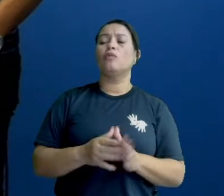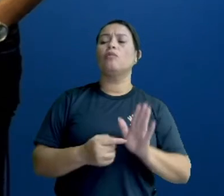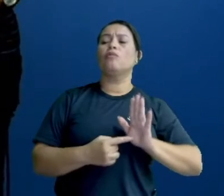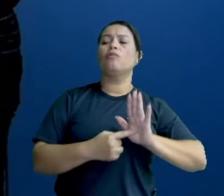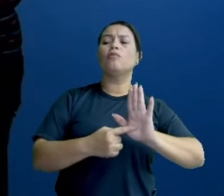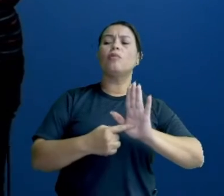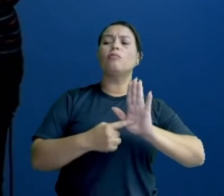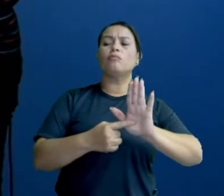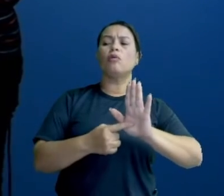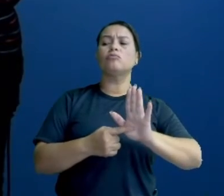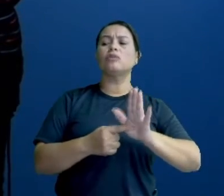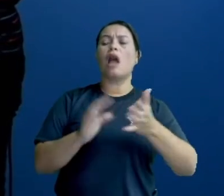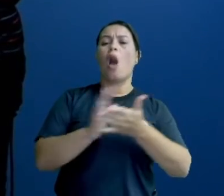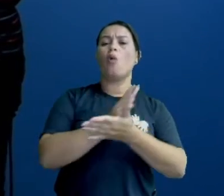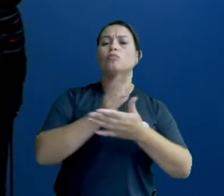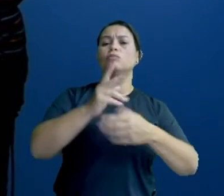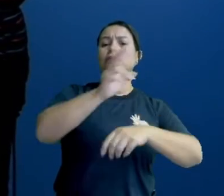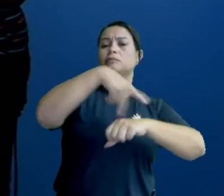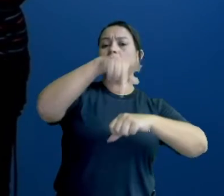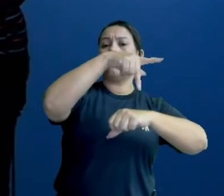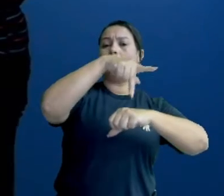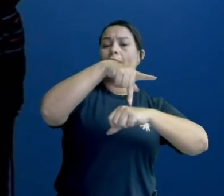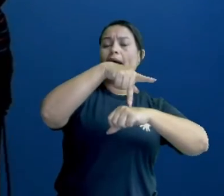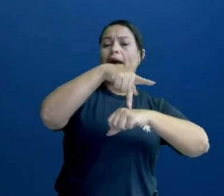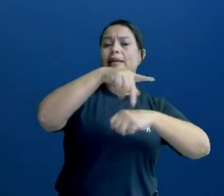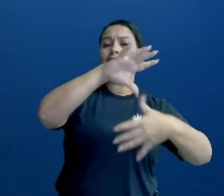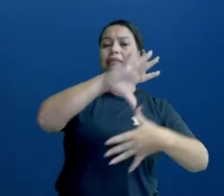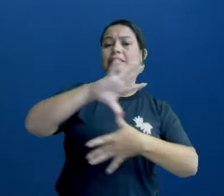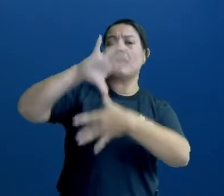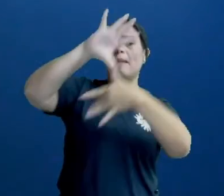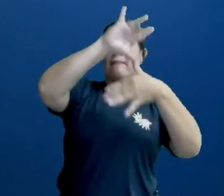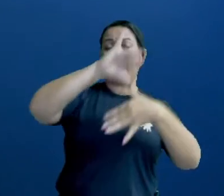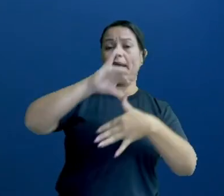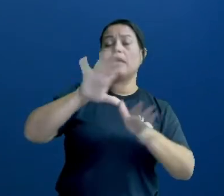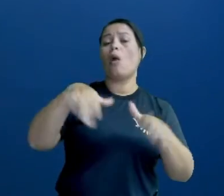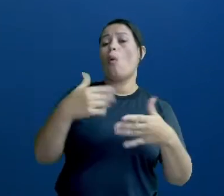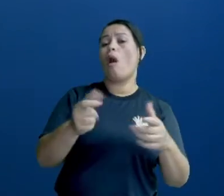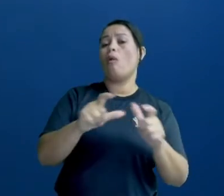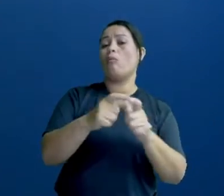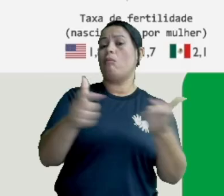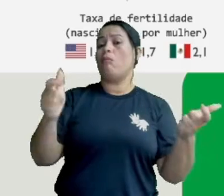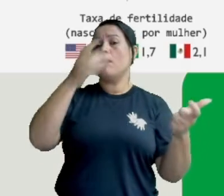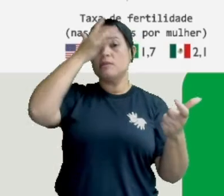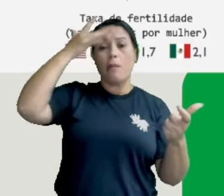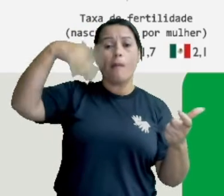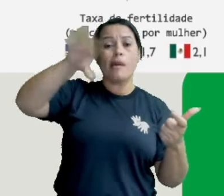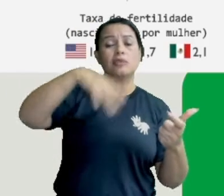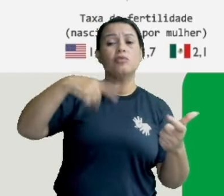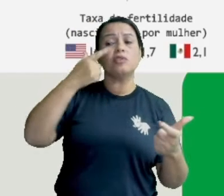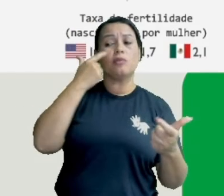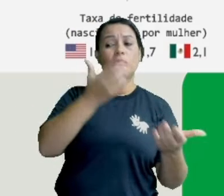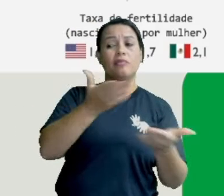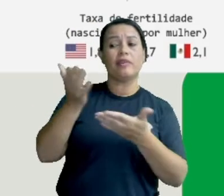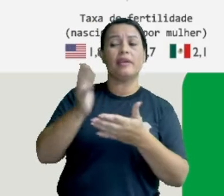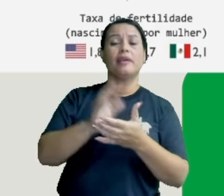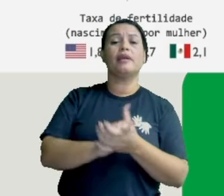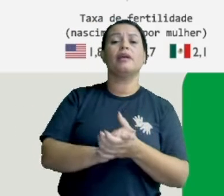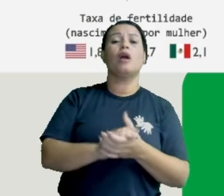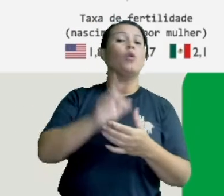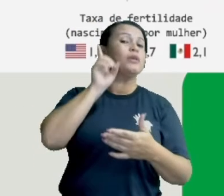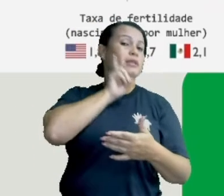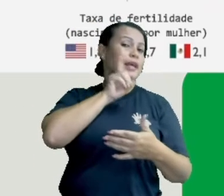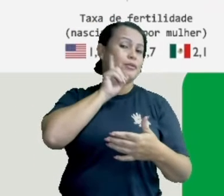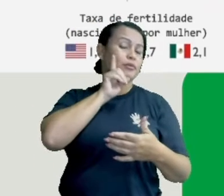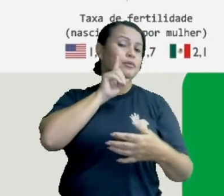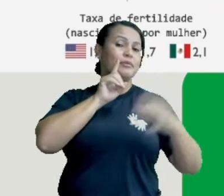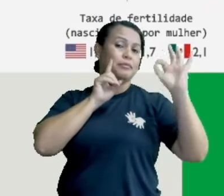tratar dos países da América, né, no continente americano, quais são os mais populosos. Então, nesse contexto, se só analisar o continente americano, os Estados Unidos